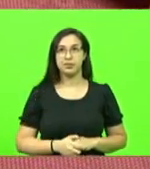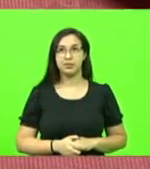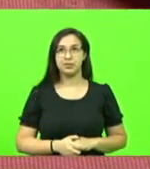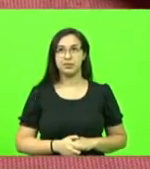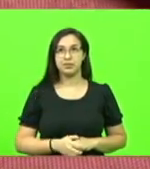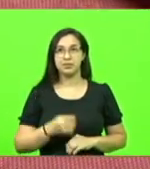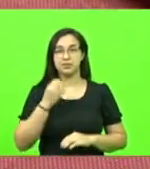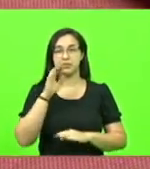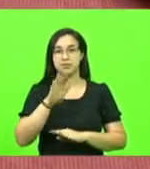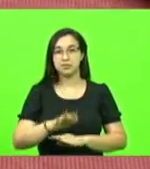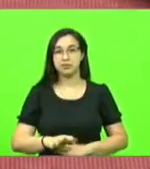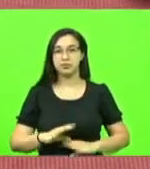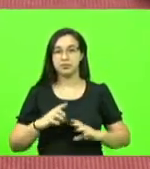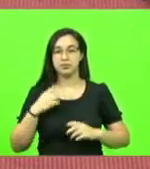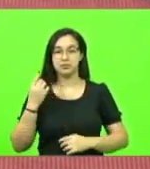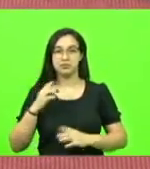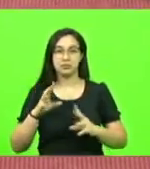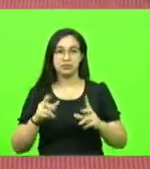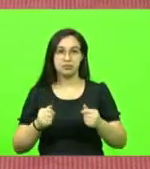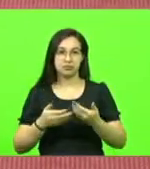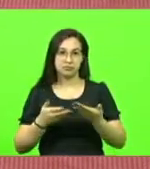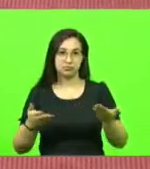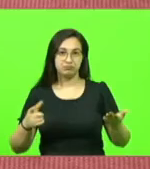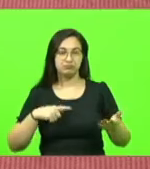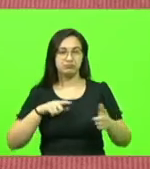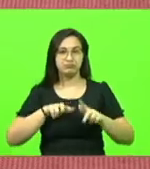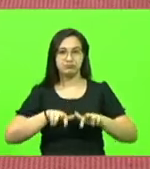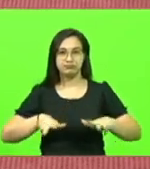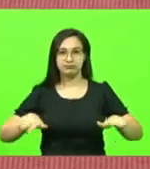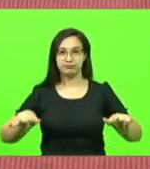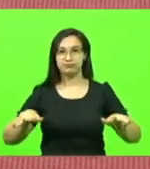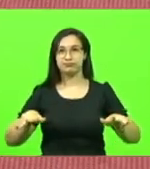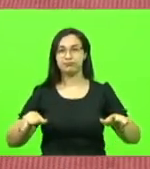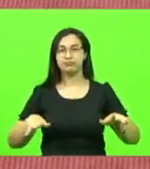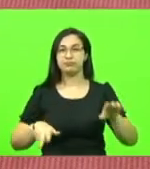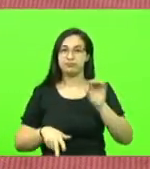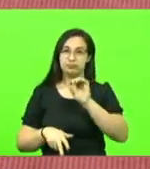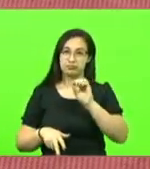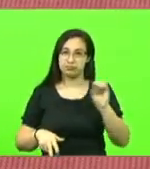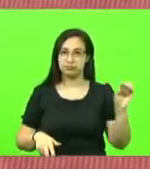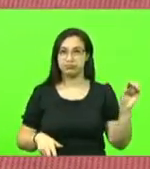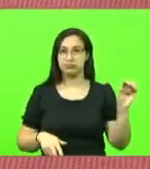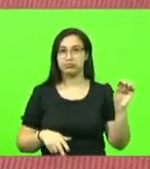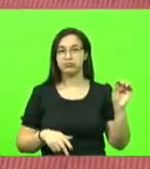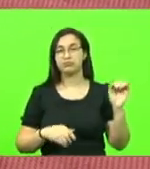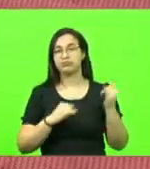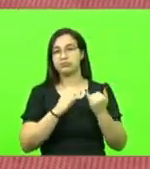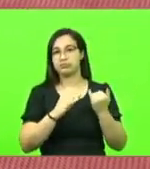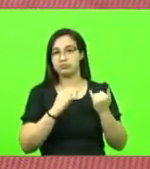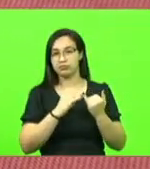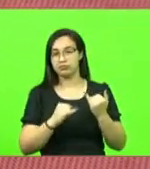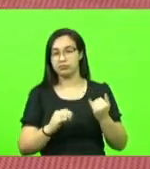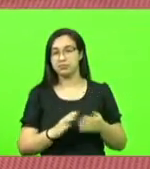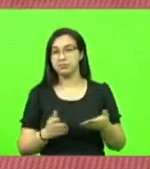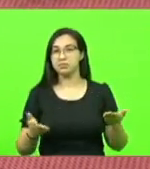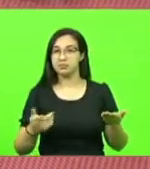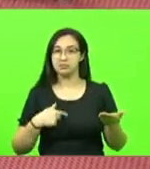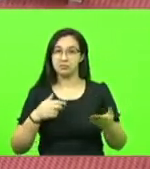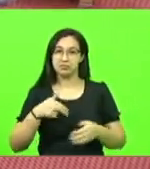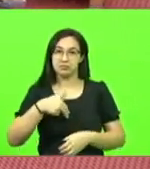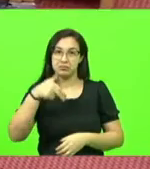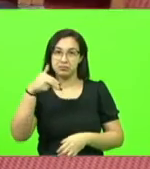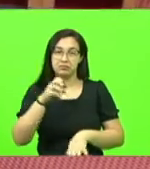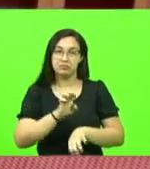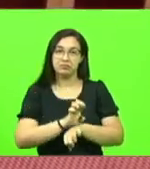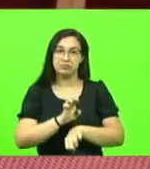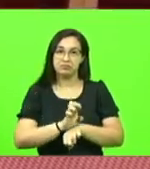boa tarde a todos. Nós temos vários deputados aqui do meio oeste catarinense, né? Hoje sou do norte do estado, também